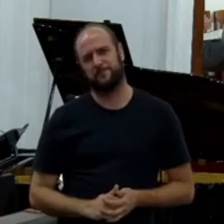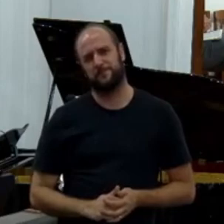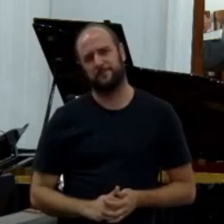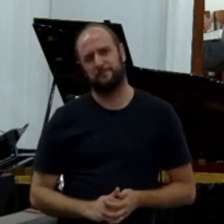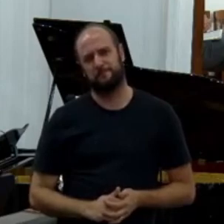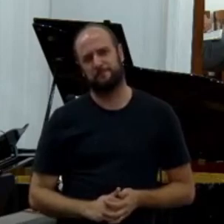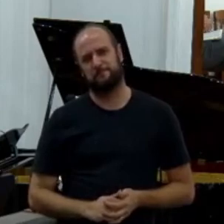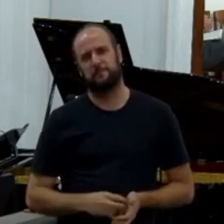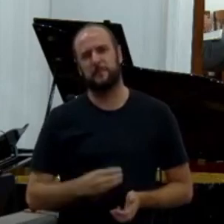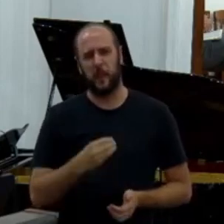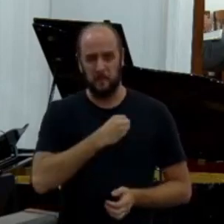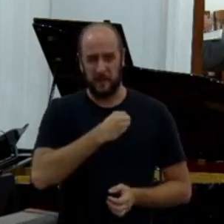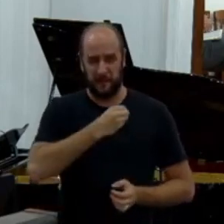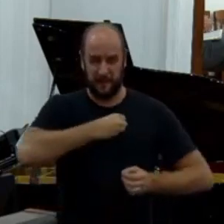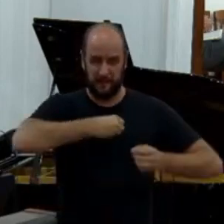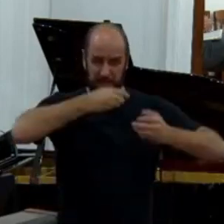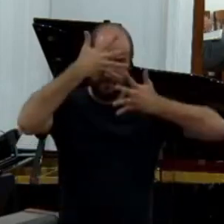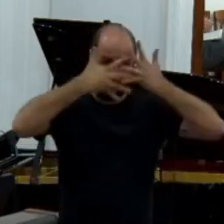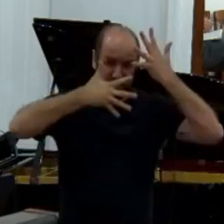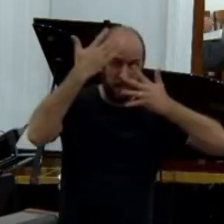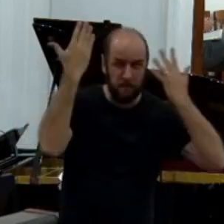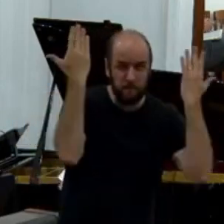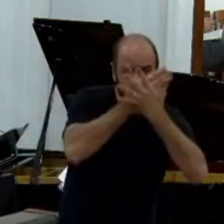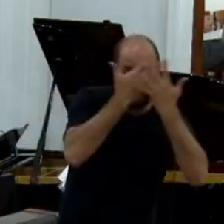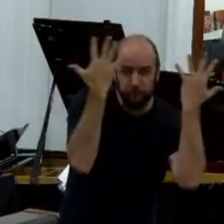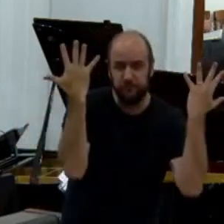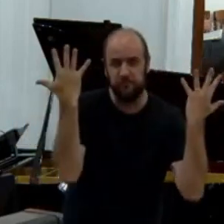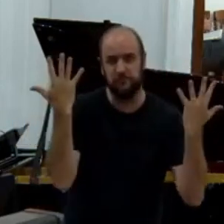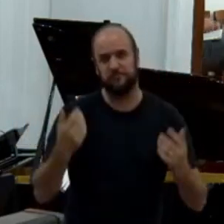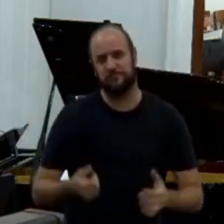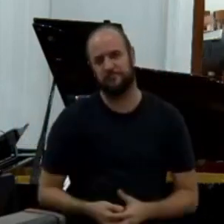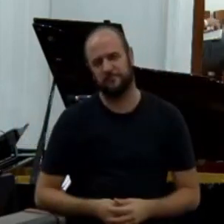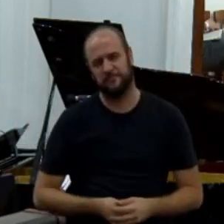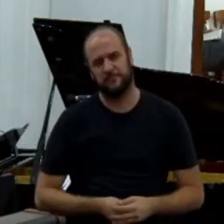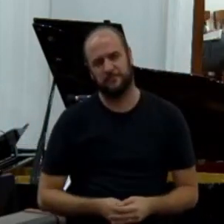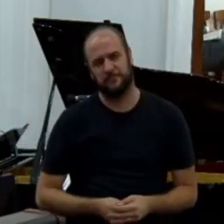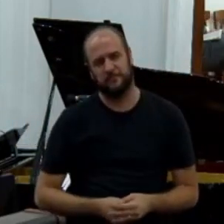O pecado turvou a nossa vista,